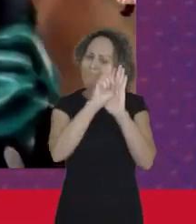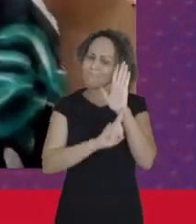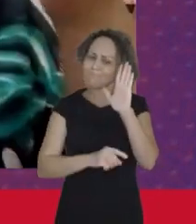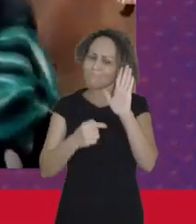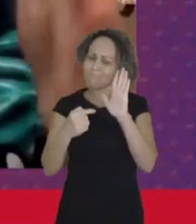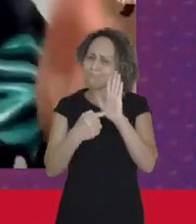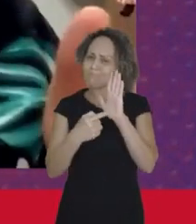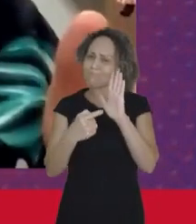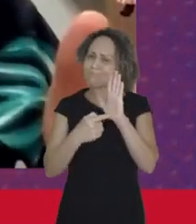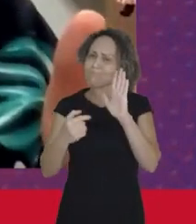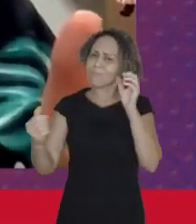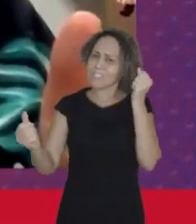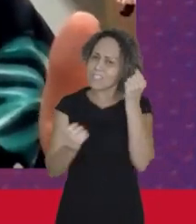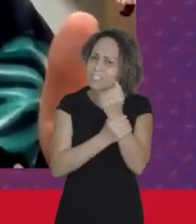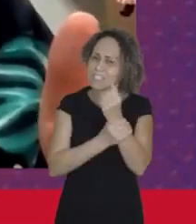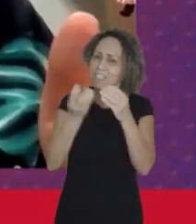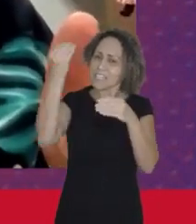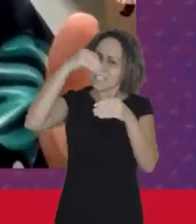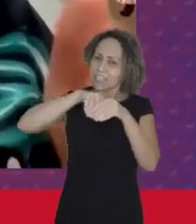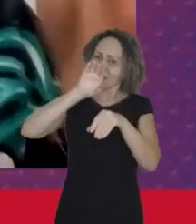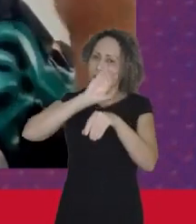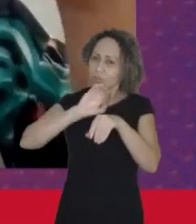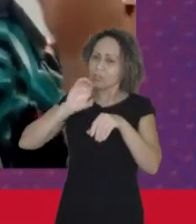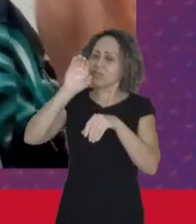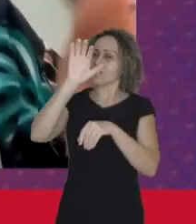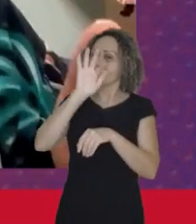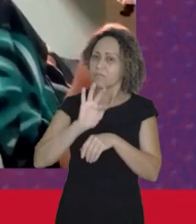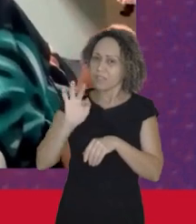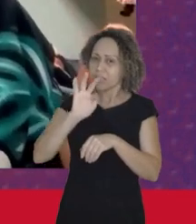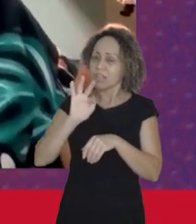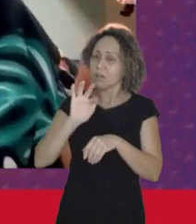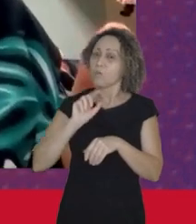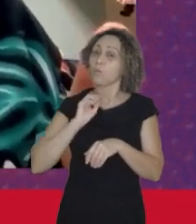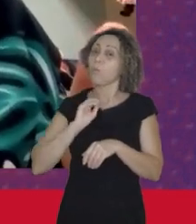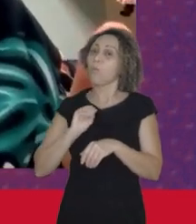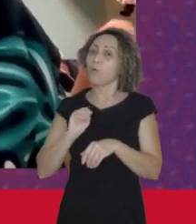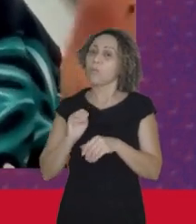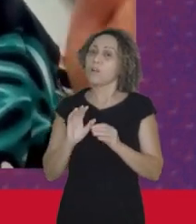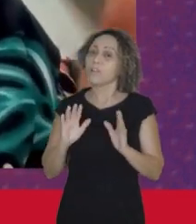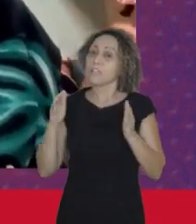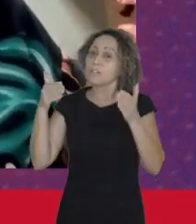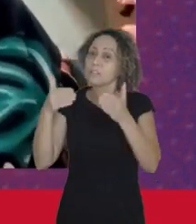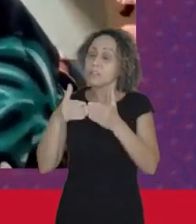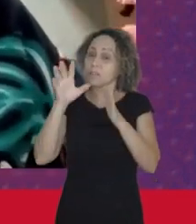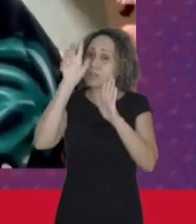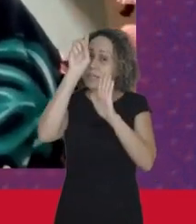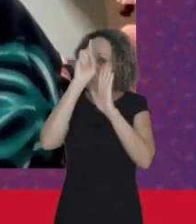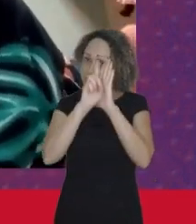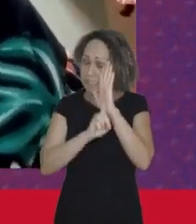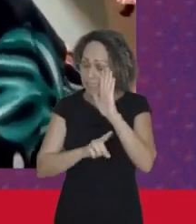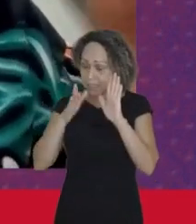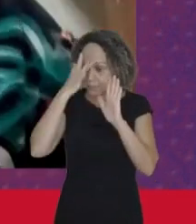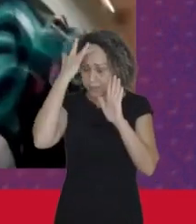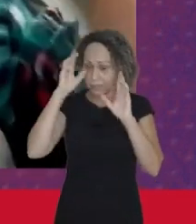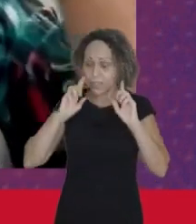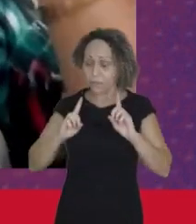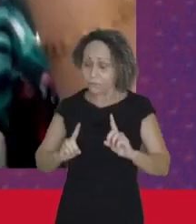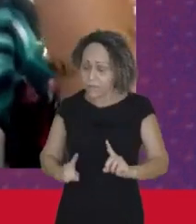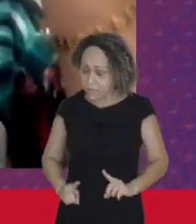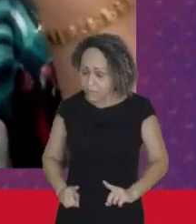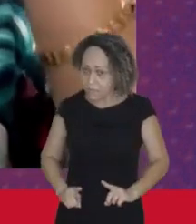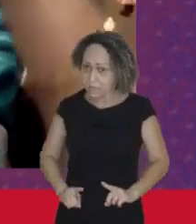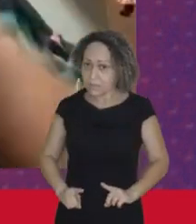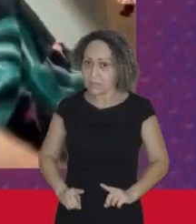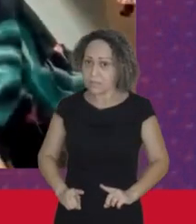garantidos na nossa Constituição Federal, por meio da Convenção sobre os Direitos da Pessoa com Deficiência, e a gente